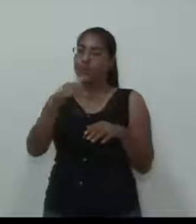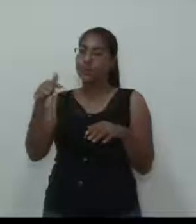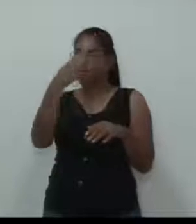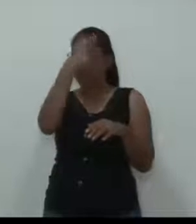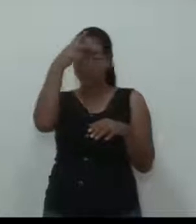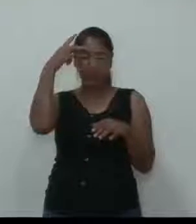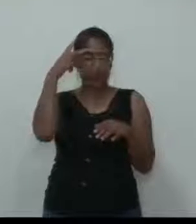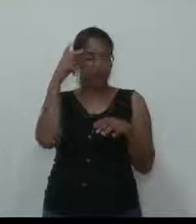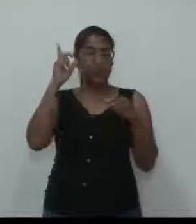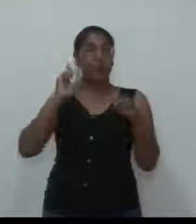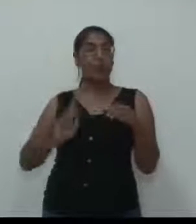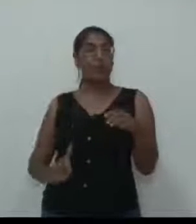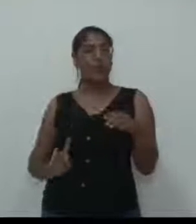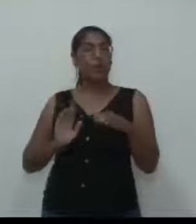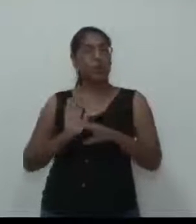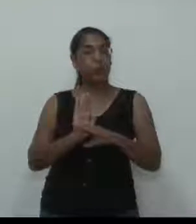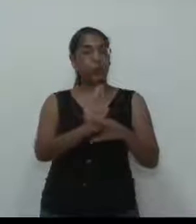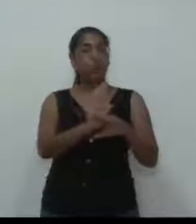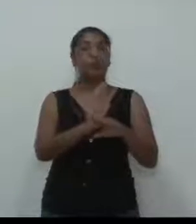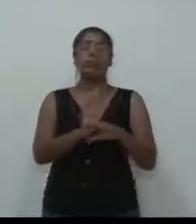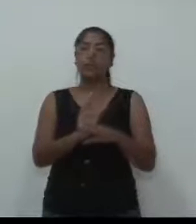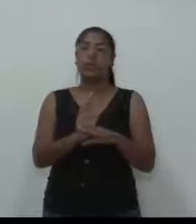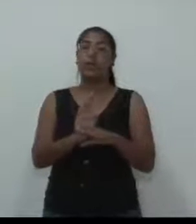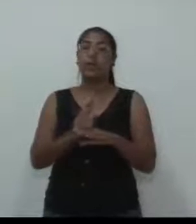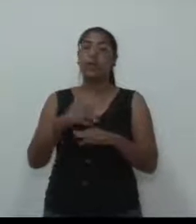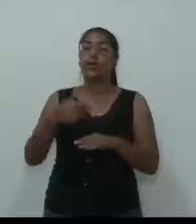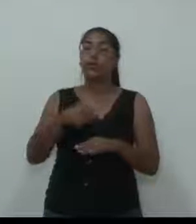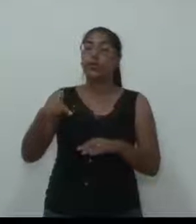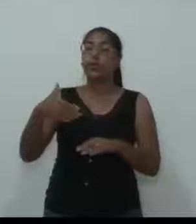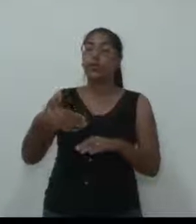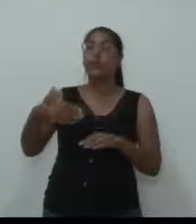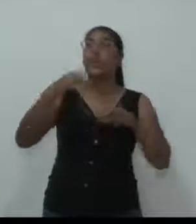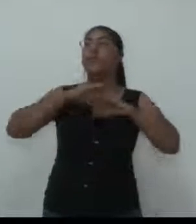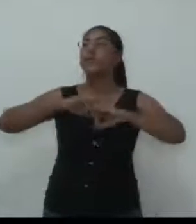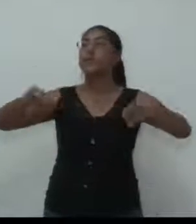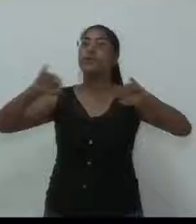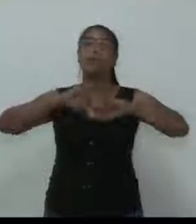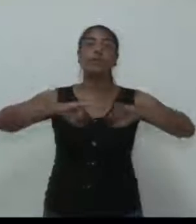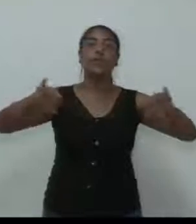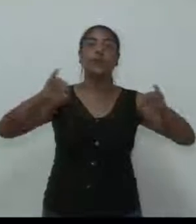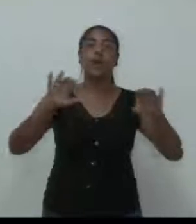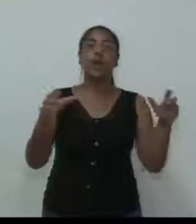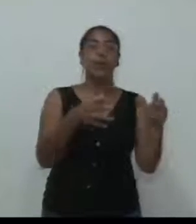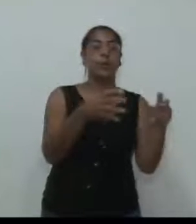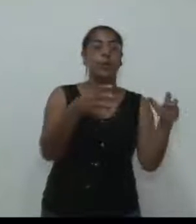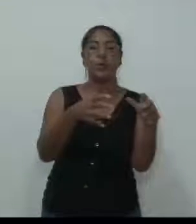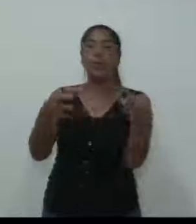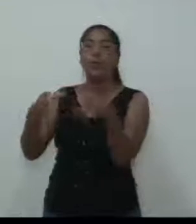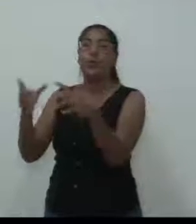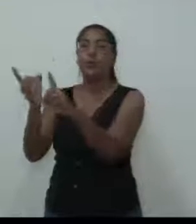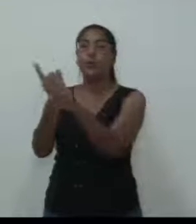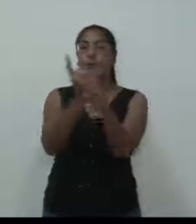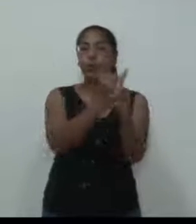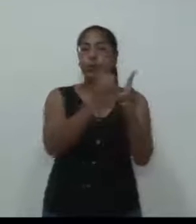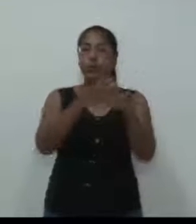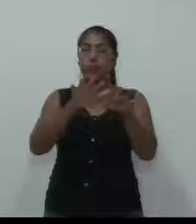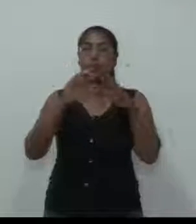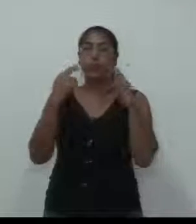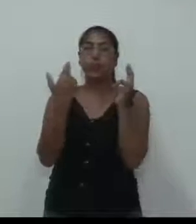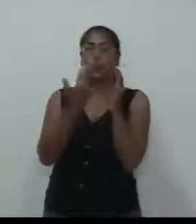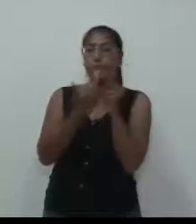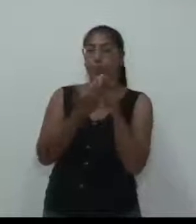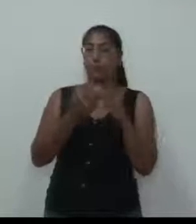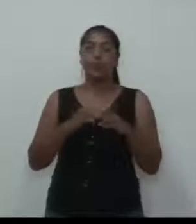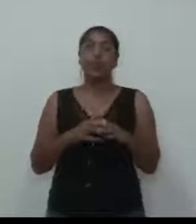Então, a gente vai estar divulgando, a partir da próxima semana, vários encontros que ocorrerão. Quero lembrar um pouquinho também do Dia dos